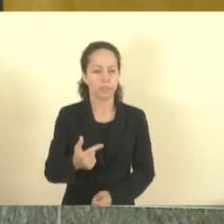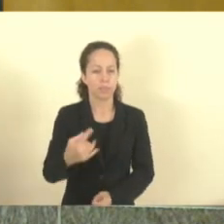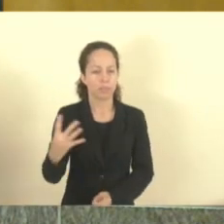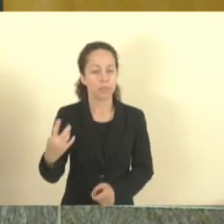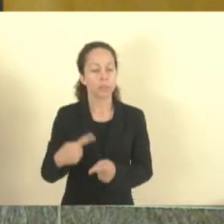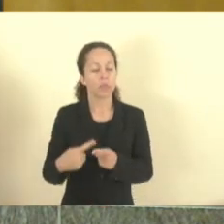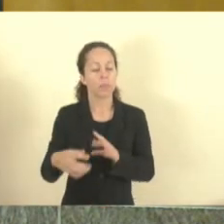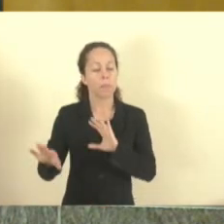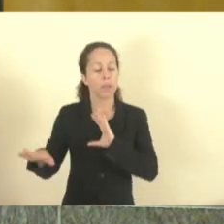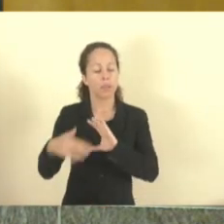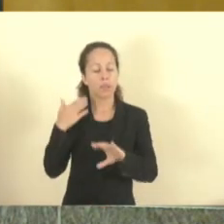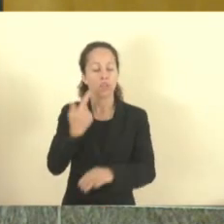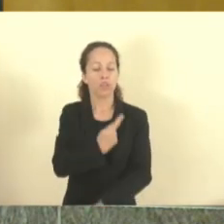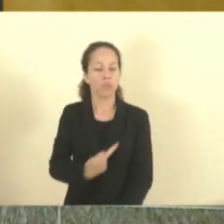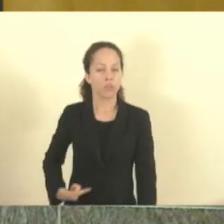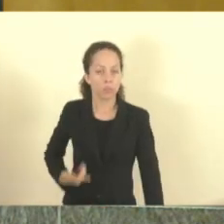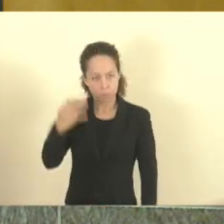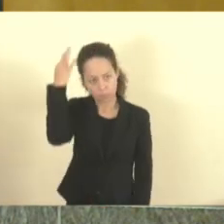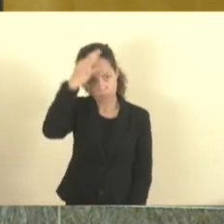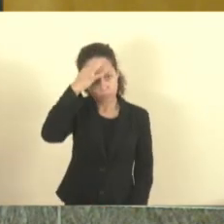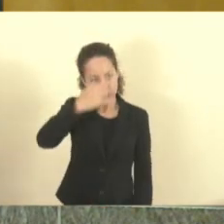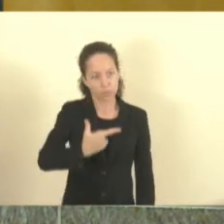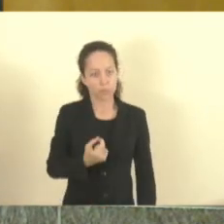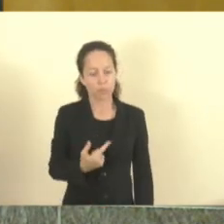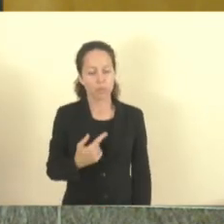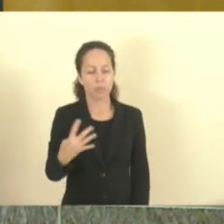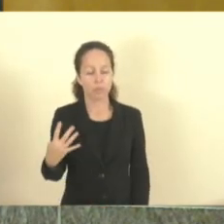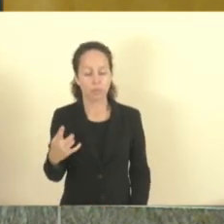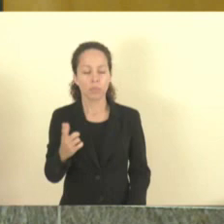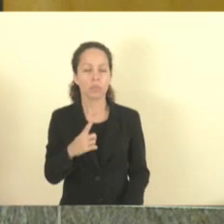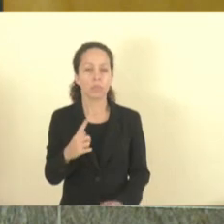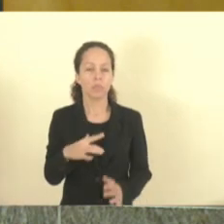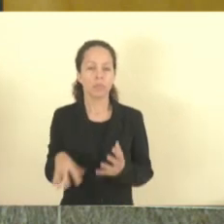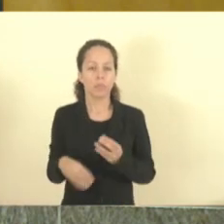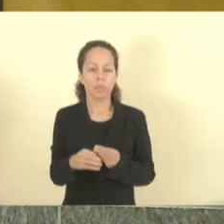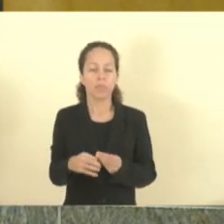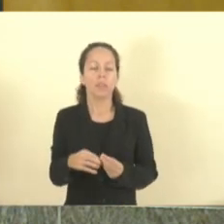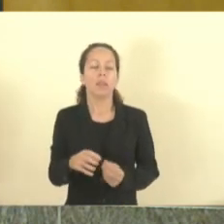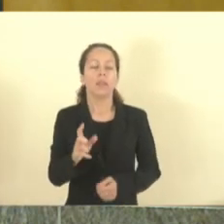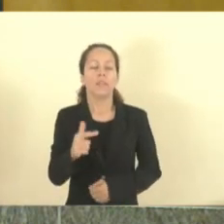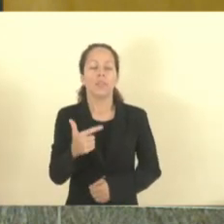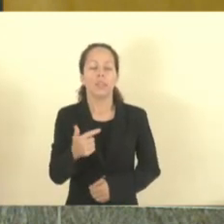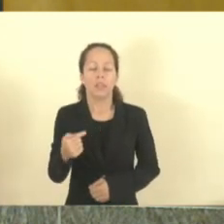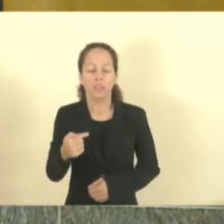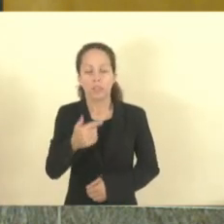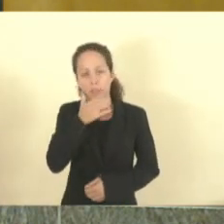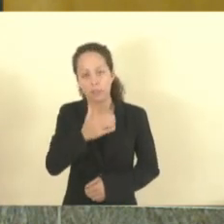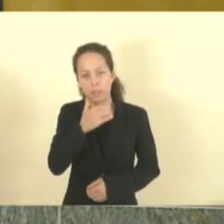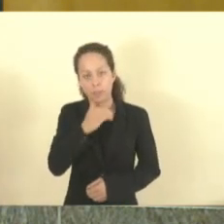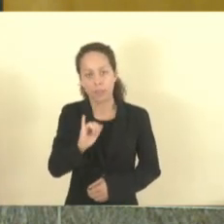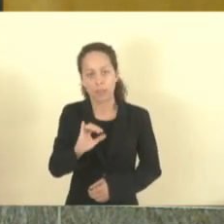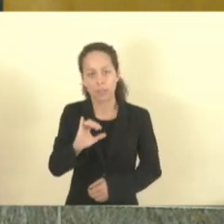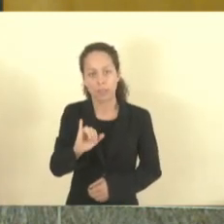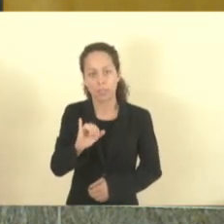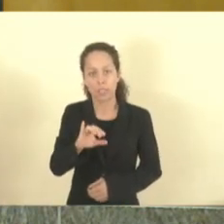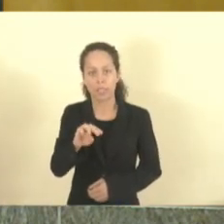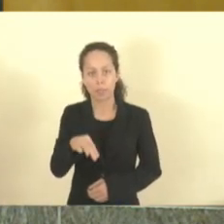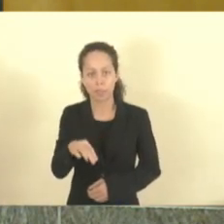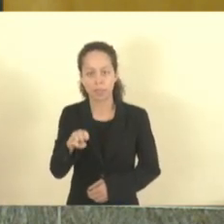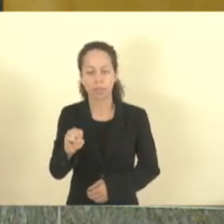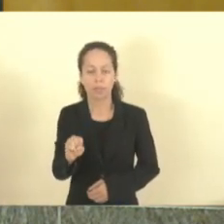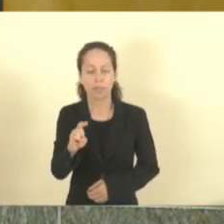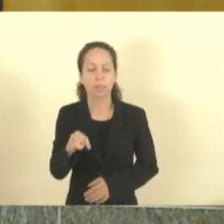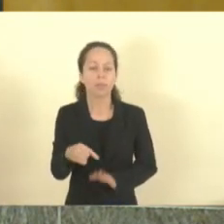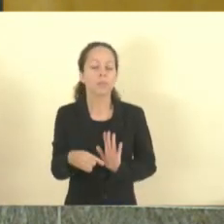governamental 42/2024, que introduz a alteração da lei 7.000 de 27 de dezembro de 2001 e ICMS, visando aprimorar as